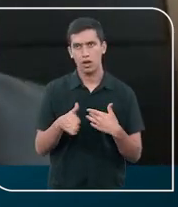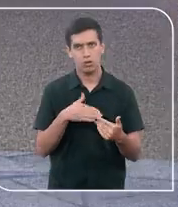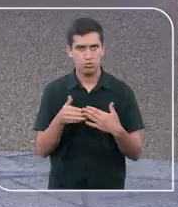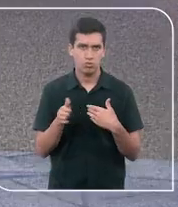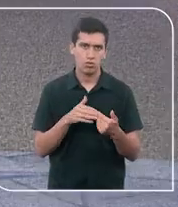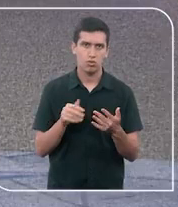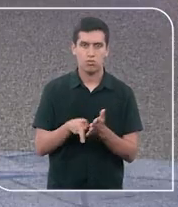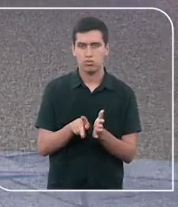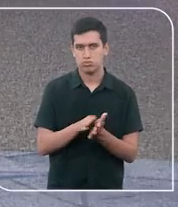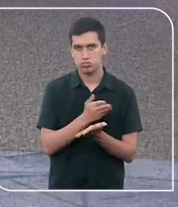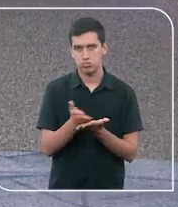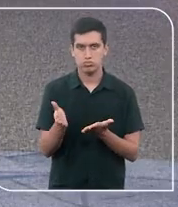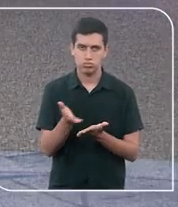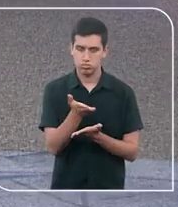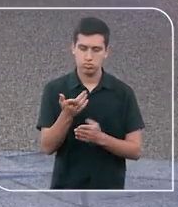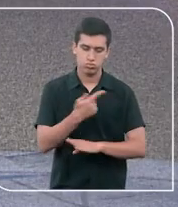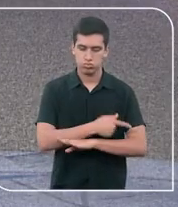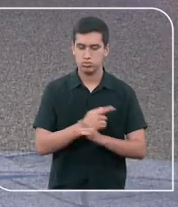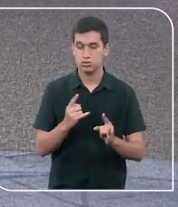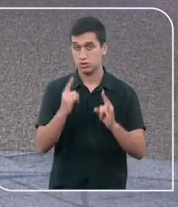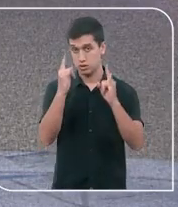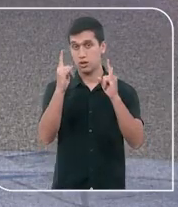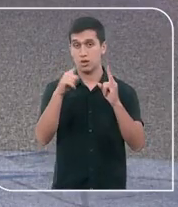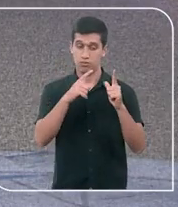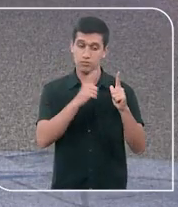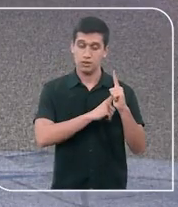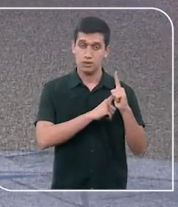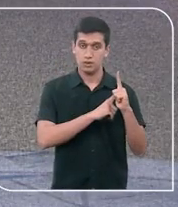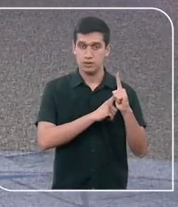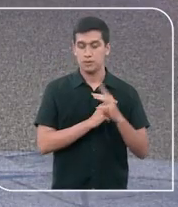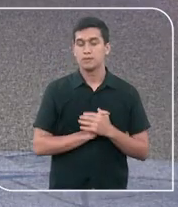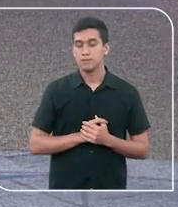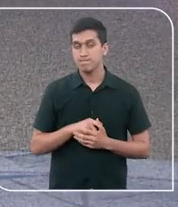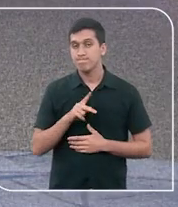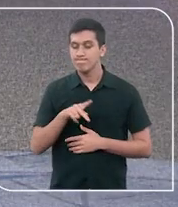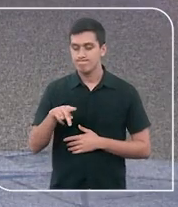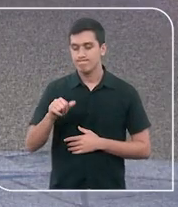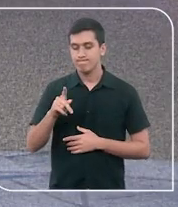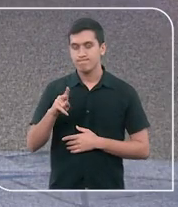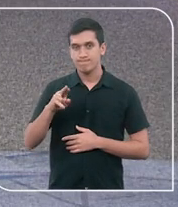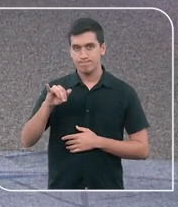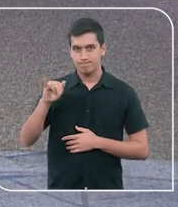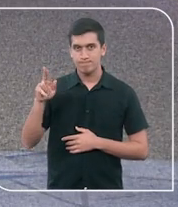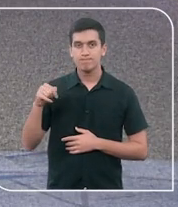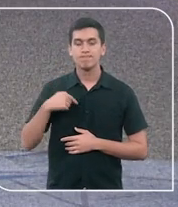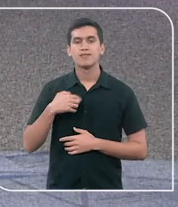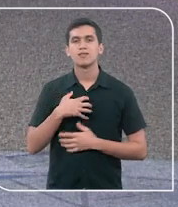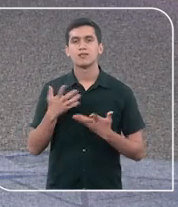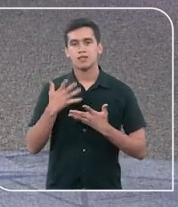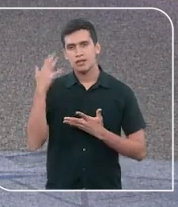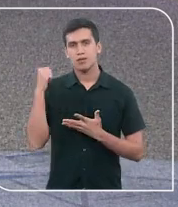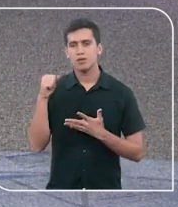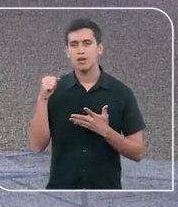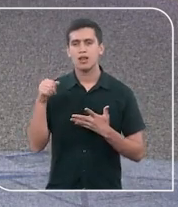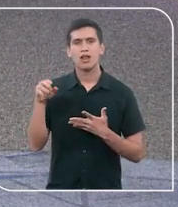inadimplência. Professora Andrea, eu gostaria de falar agora sobre o IPTU. A quem cabe pagar esse imposto com relação às áreas de